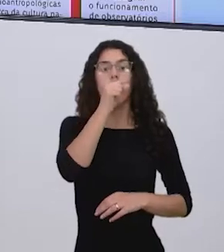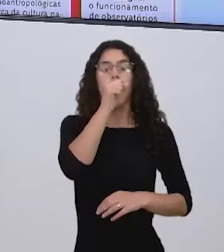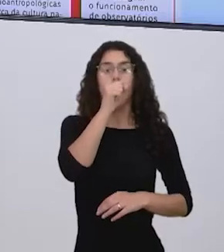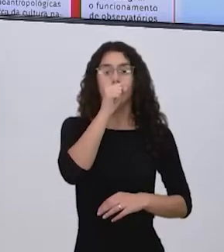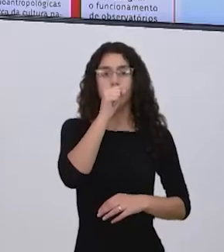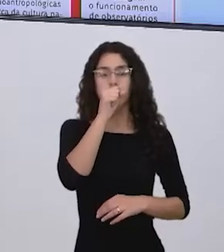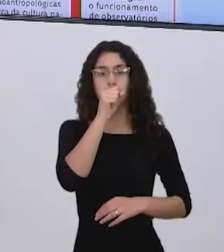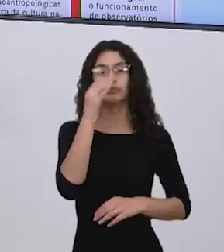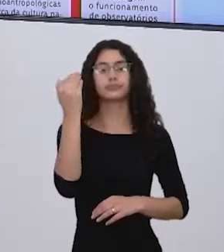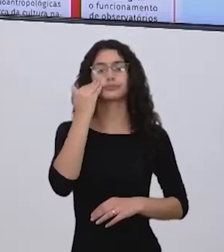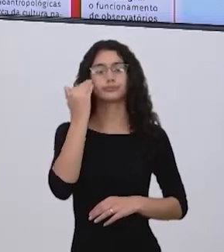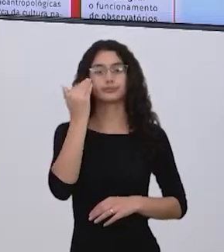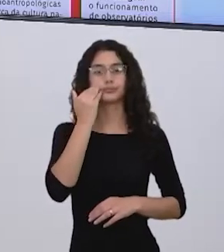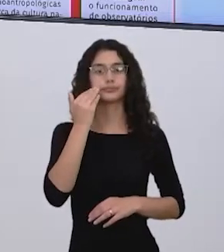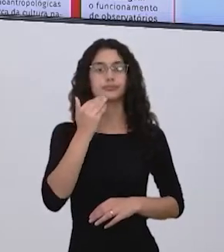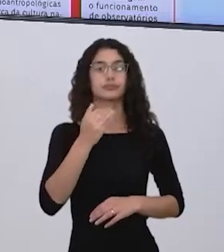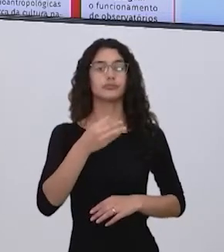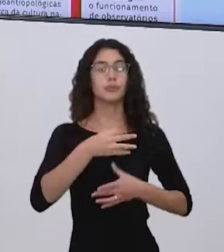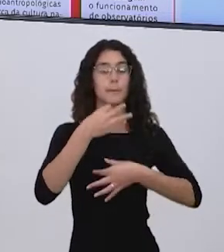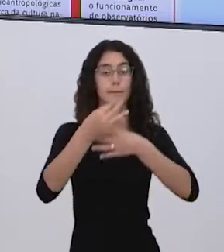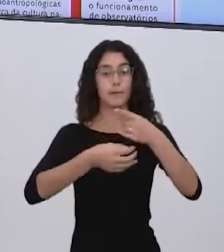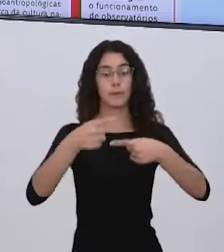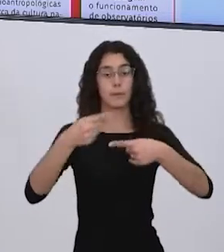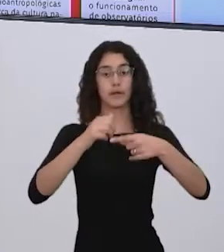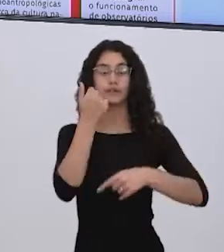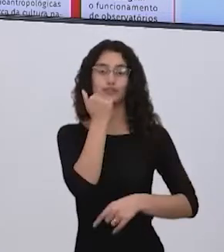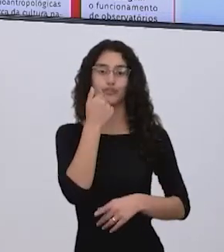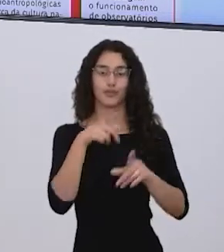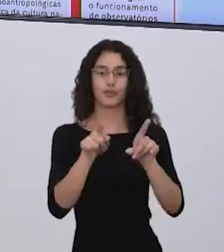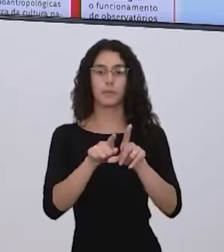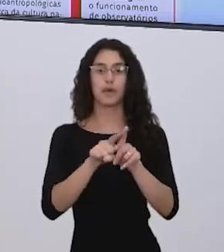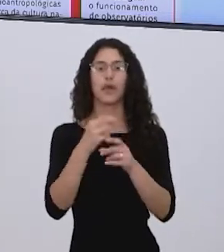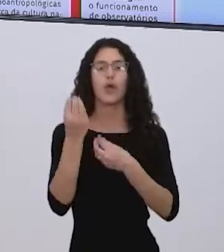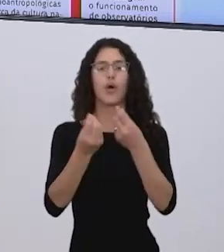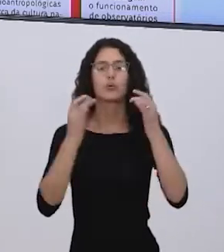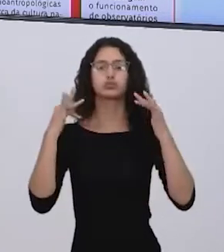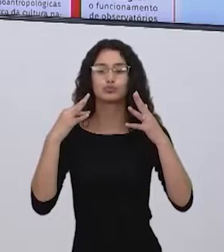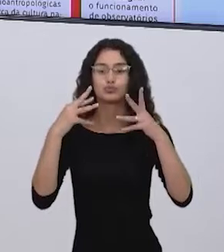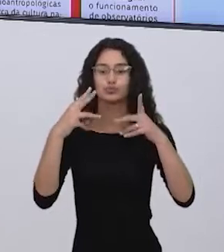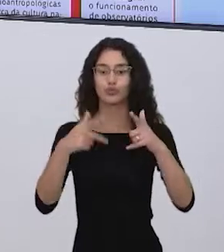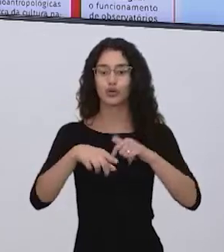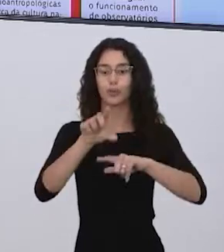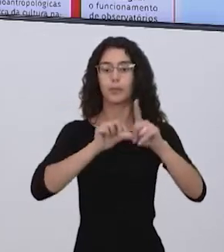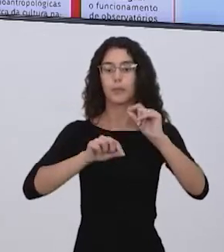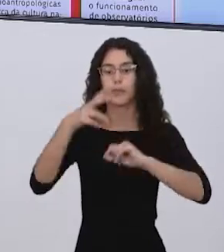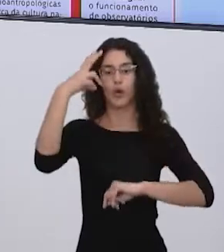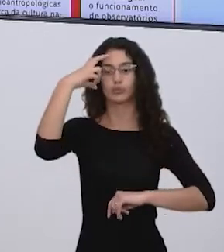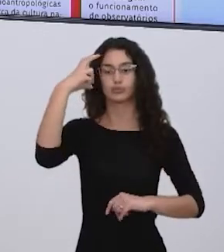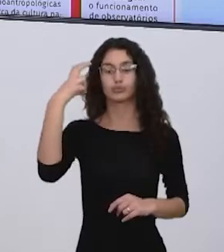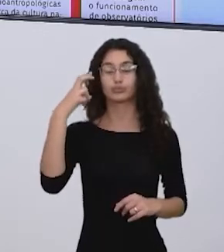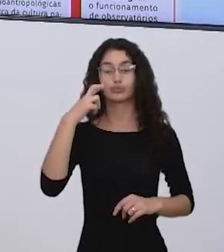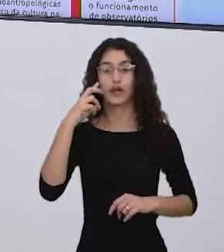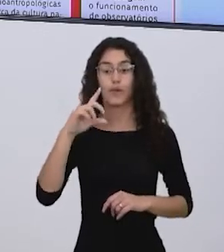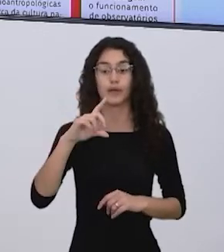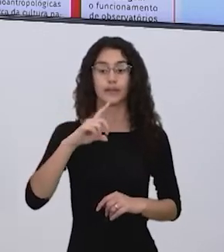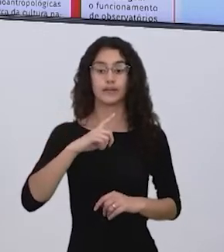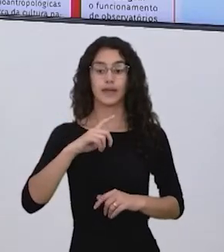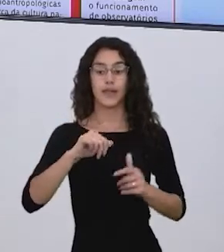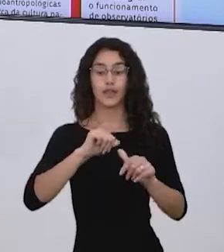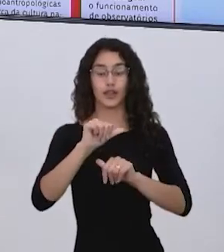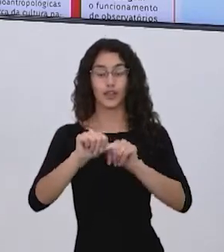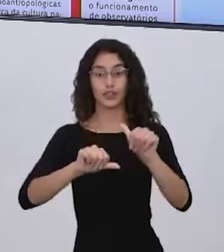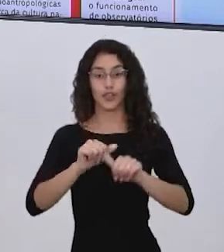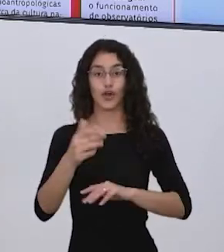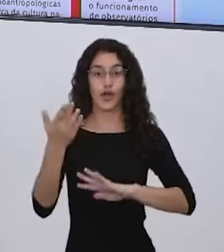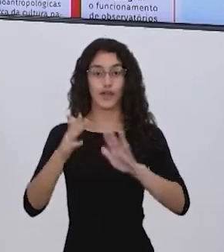o saber senso comum, o saber científico. Como que todos esses elementos culturais, né, e